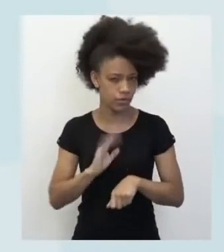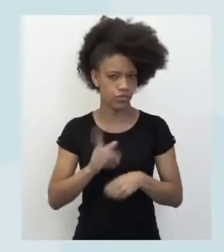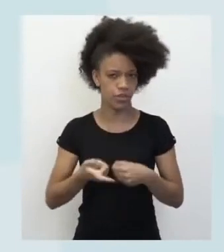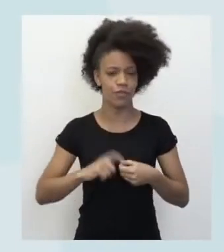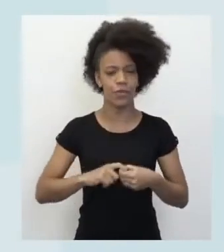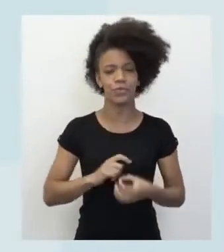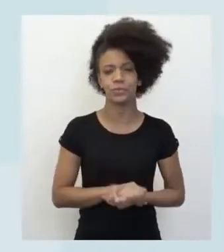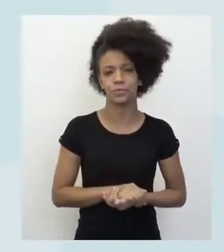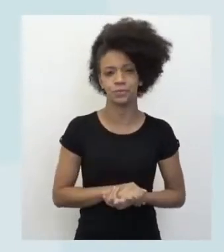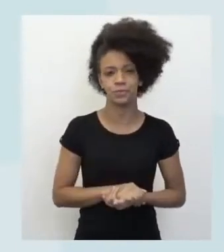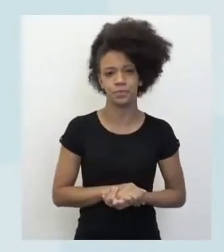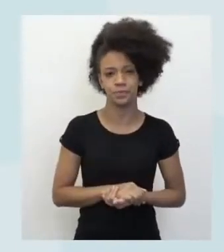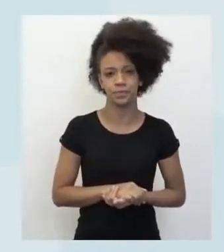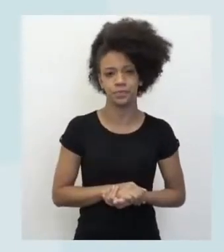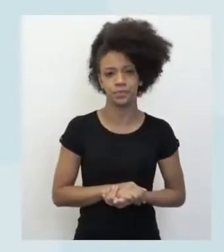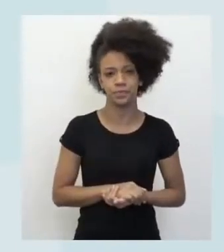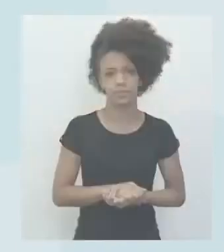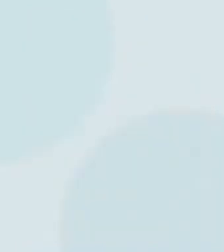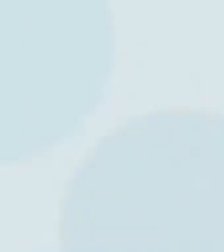já voltamos.